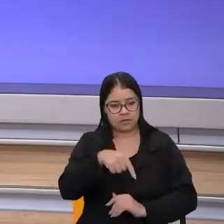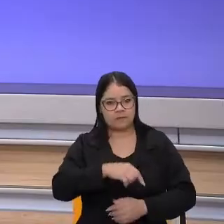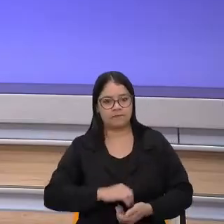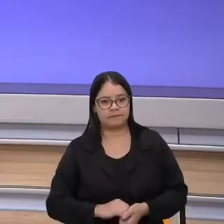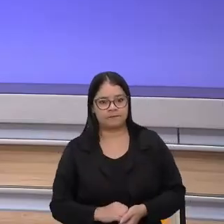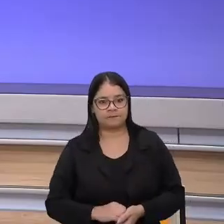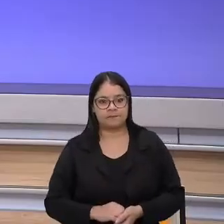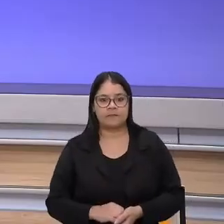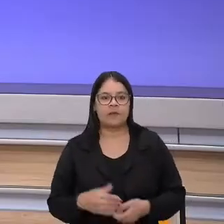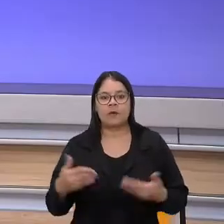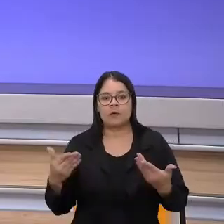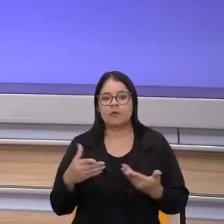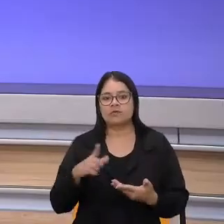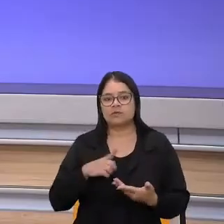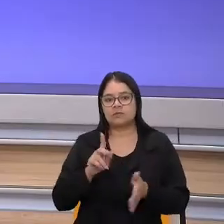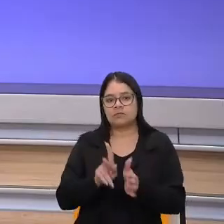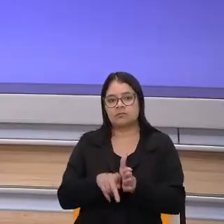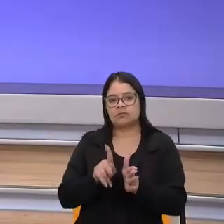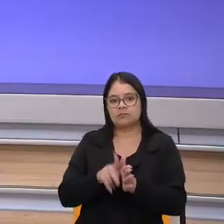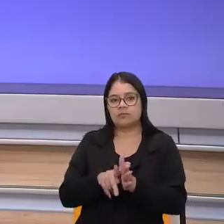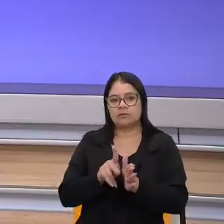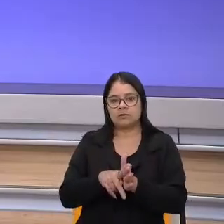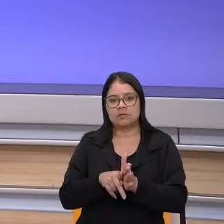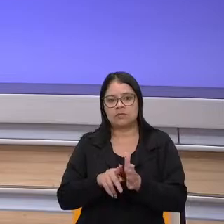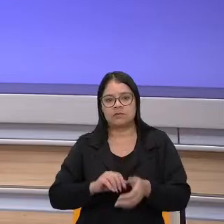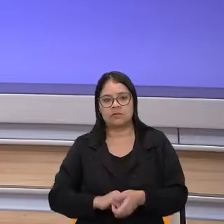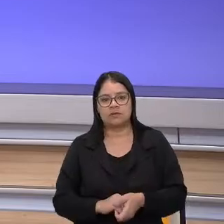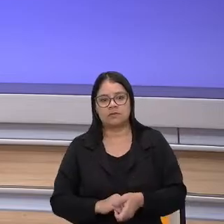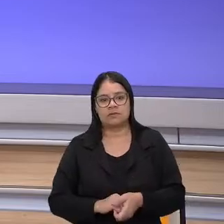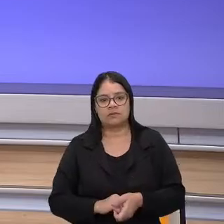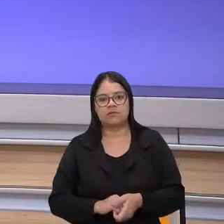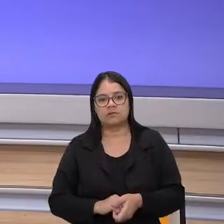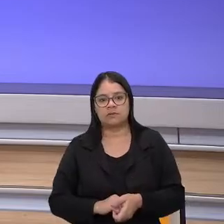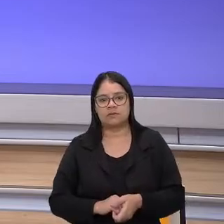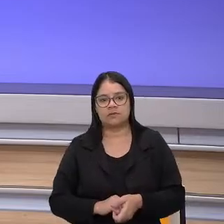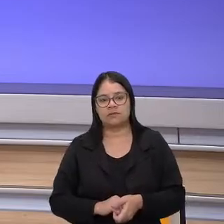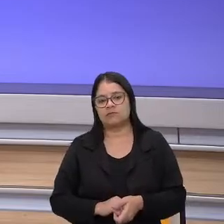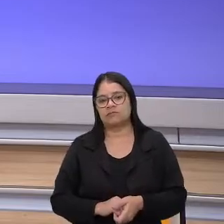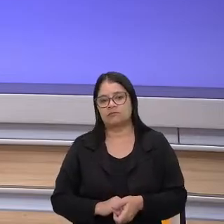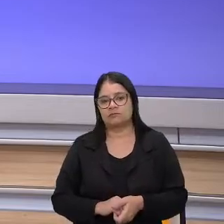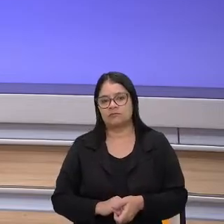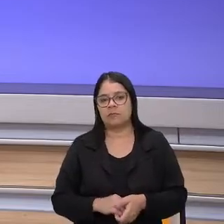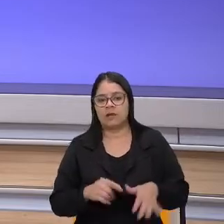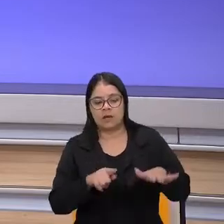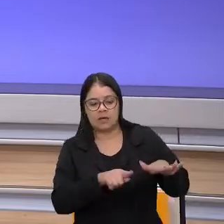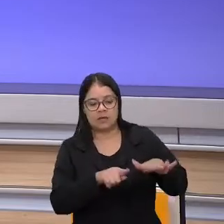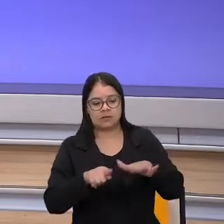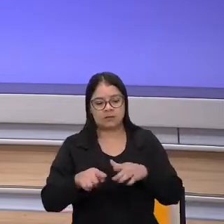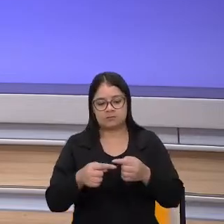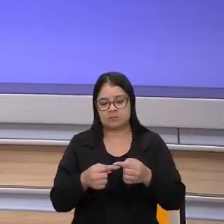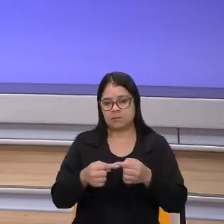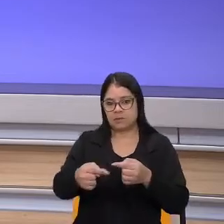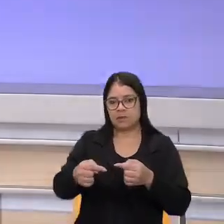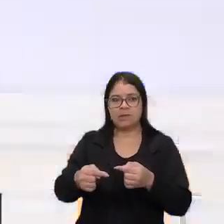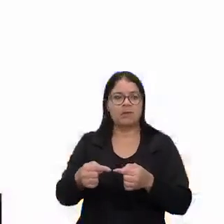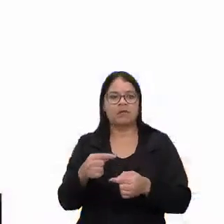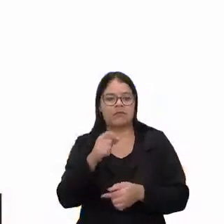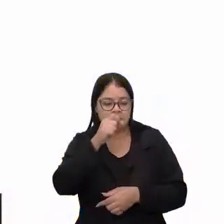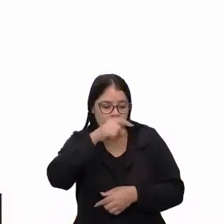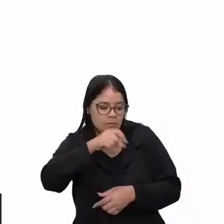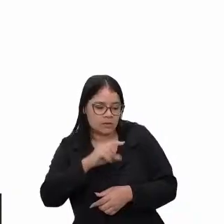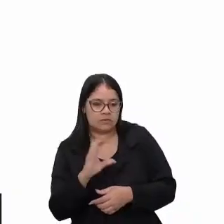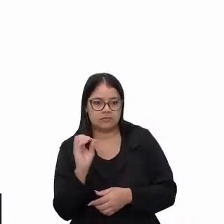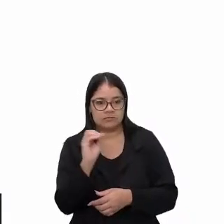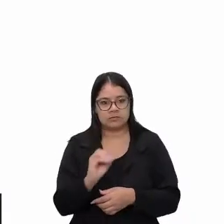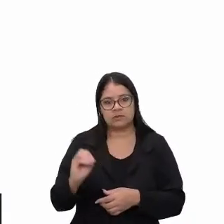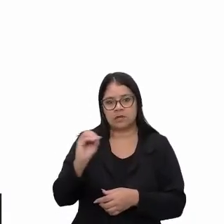Hoje, atualmente, nós temos os projetos que está atual em vigor. É a Semana Lixo Zero, que acontece em outubro. Hoje nós